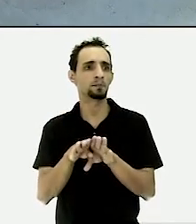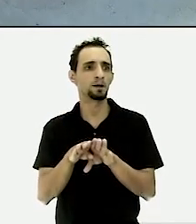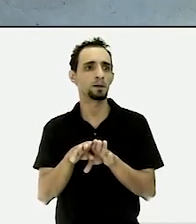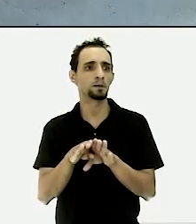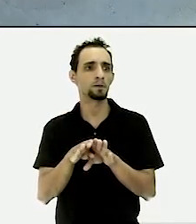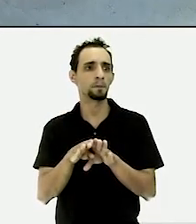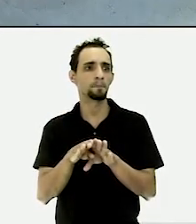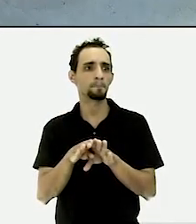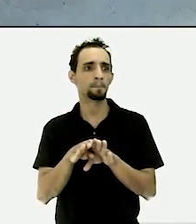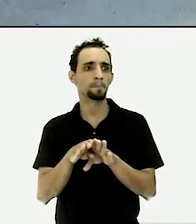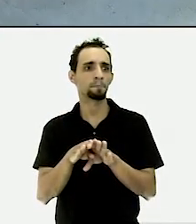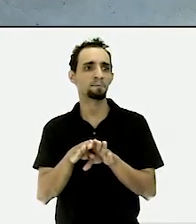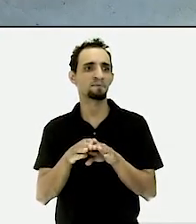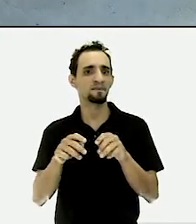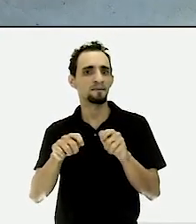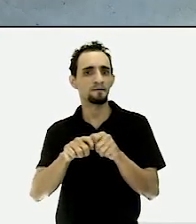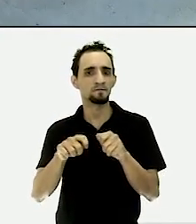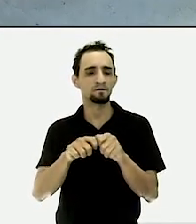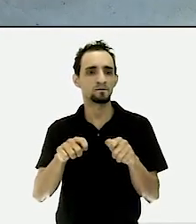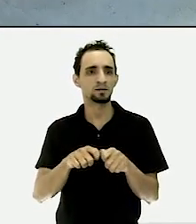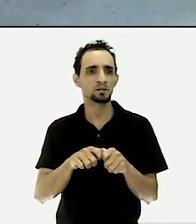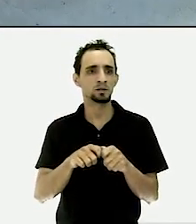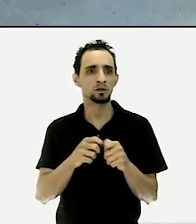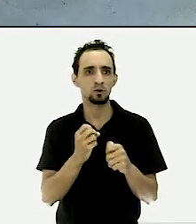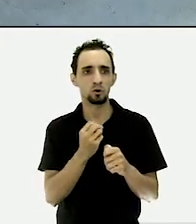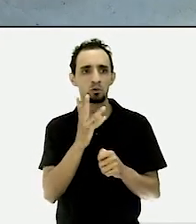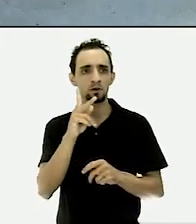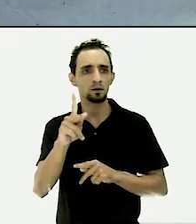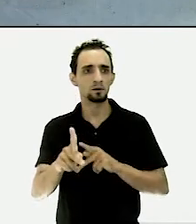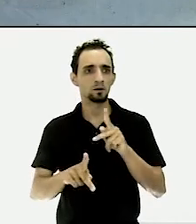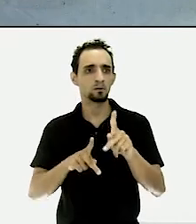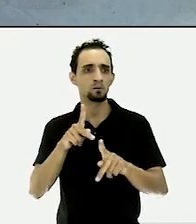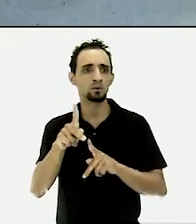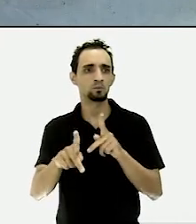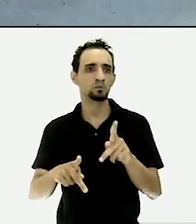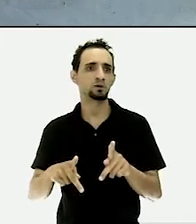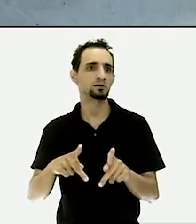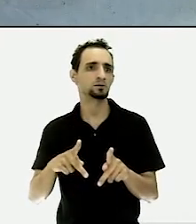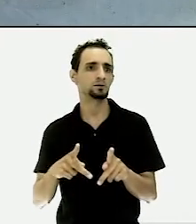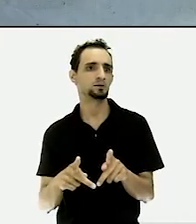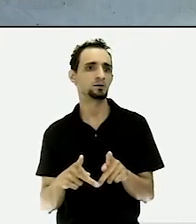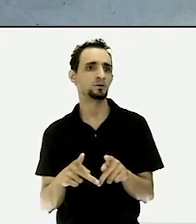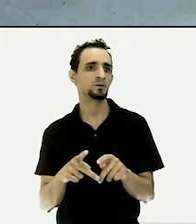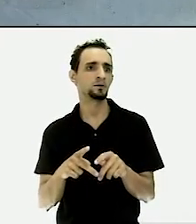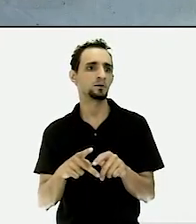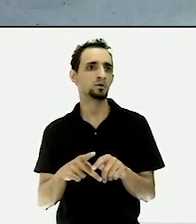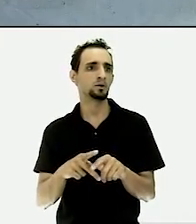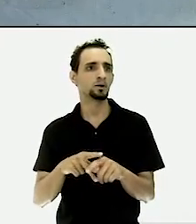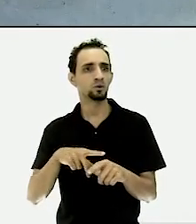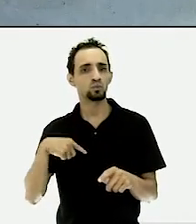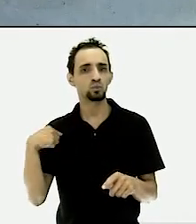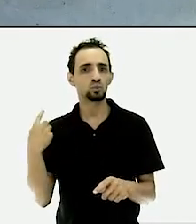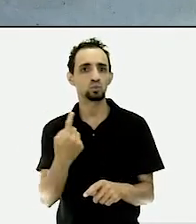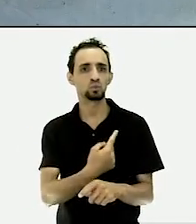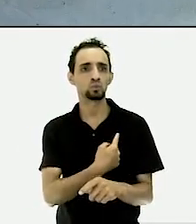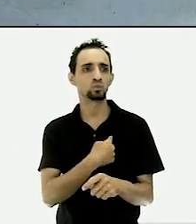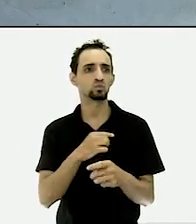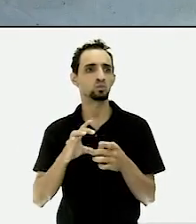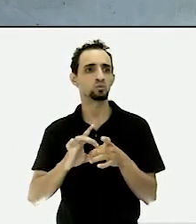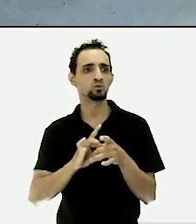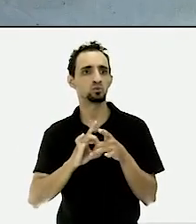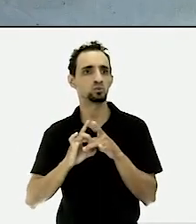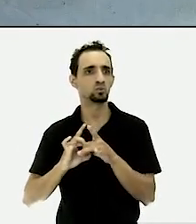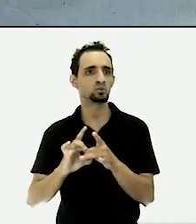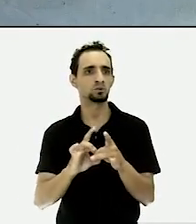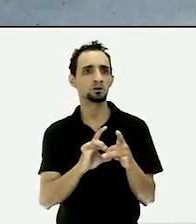já está trabalhando com seus comércios já estabelecidos ali, não sofram nenhum incômodo, nenhum dano. Eu